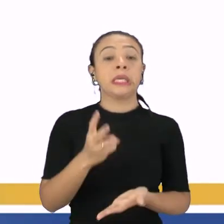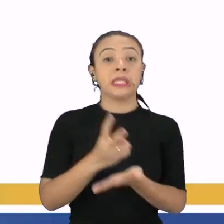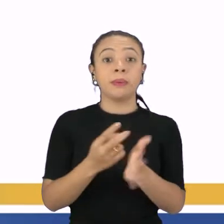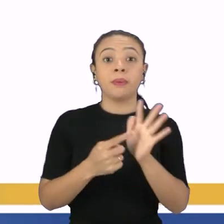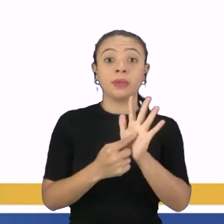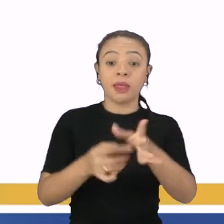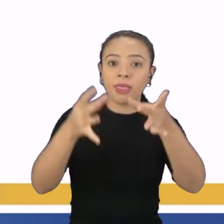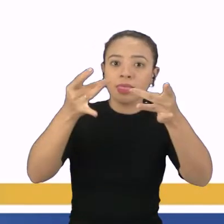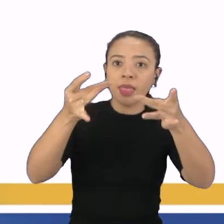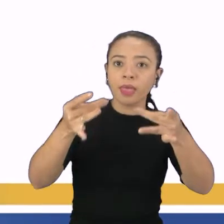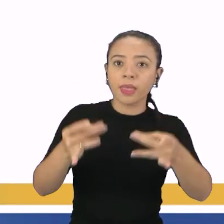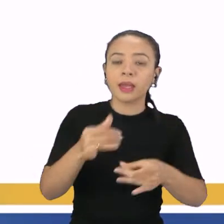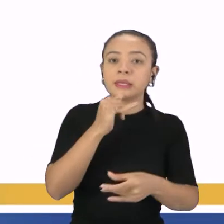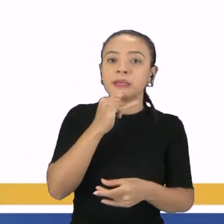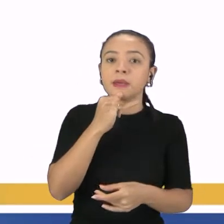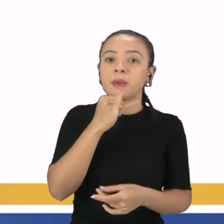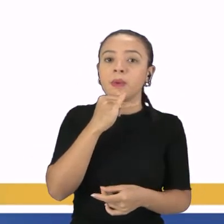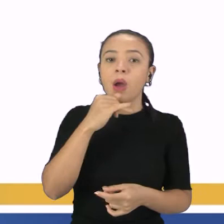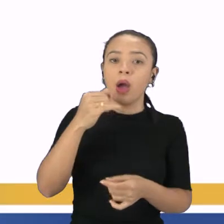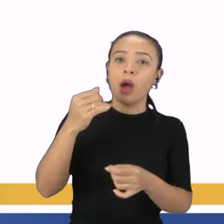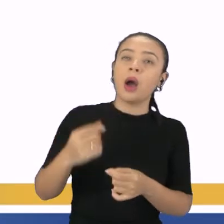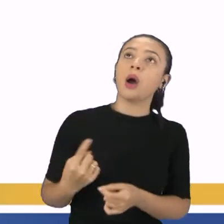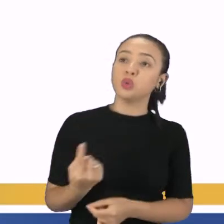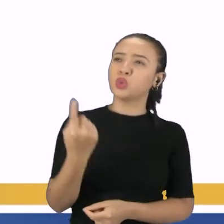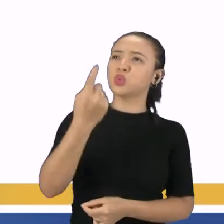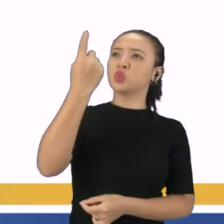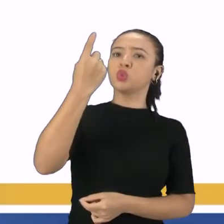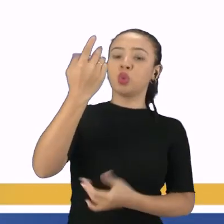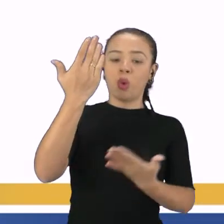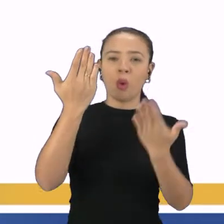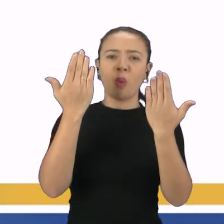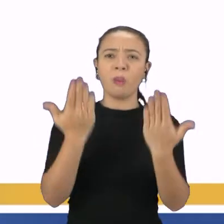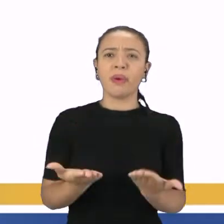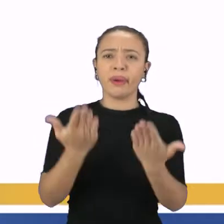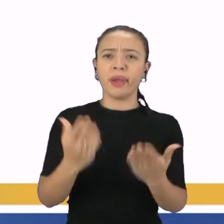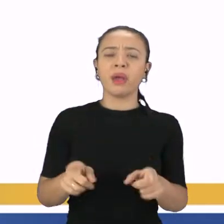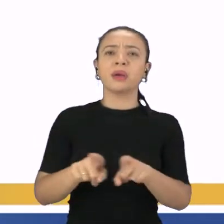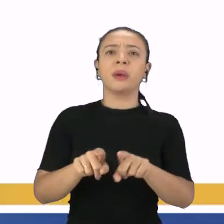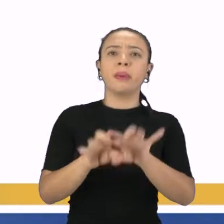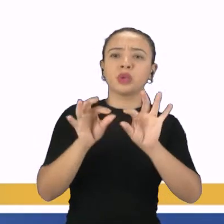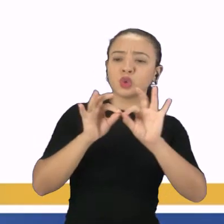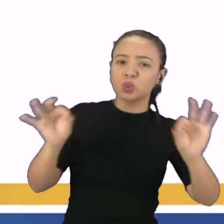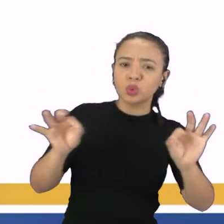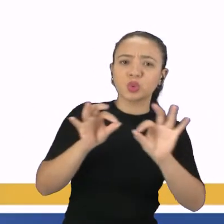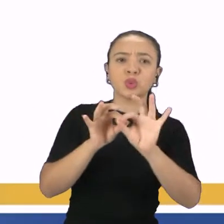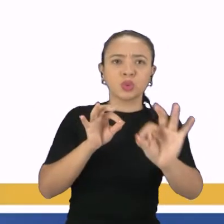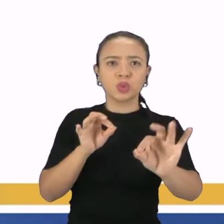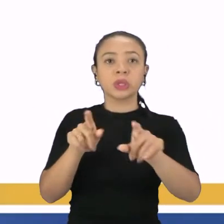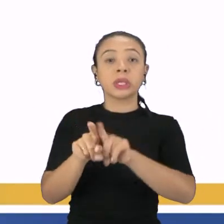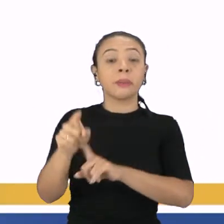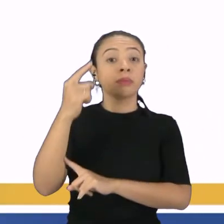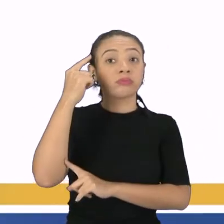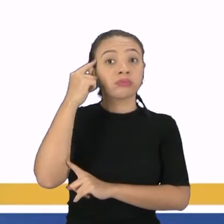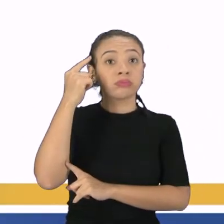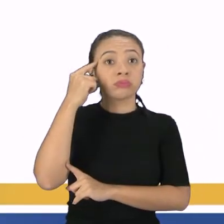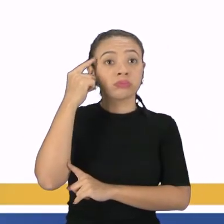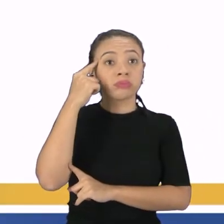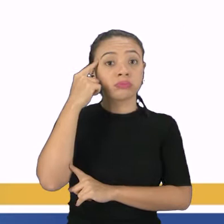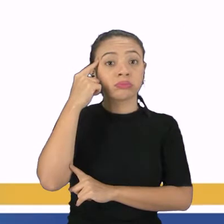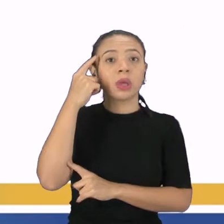detalhes físicos como altura, textura, peso, comprimento, como também aspectos psicológicos